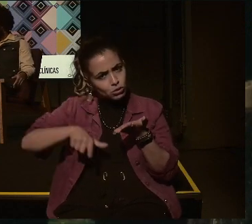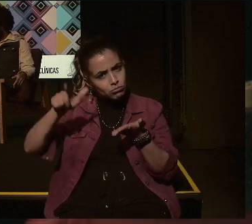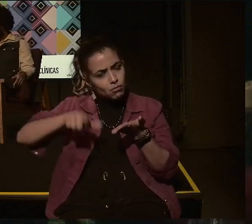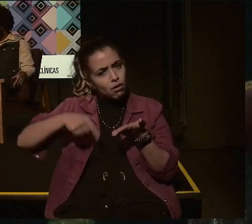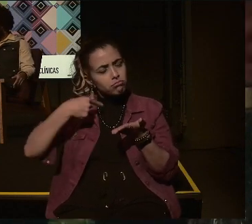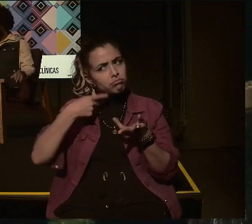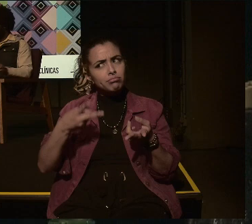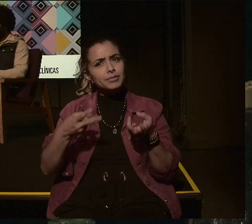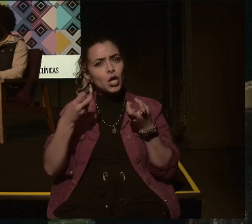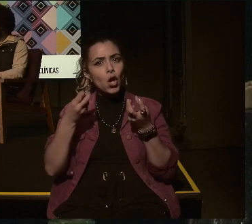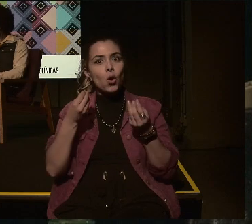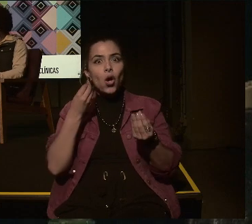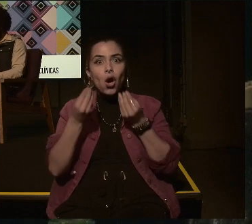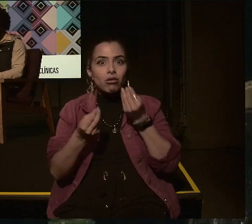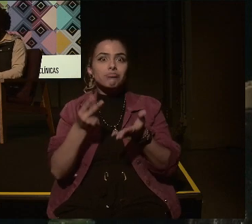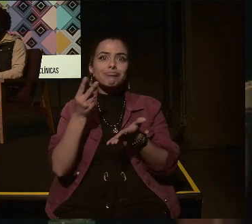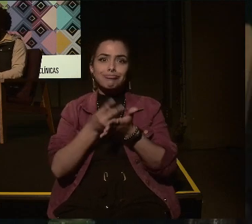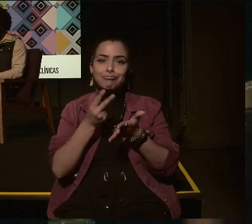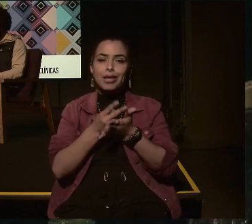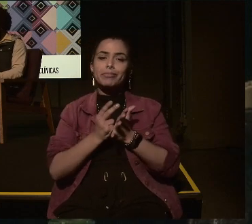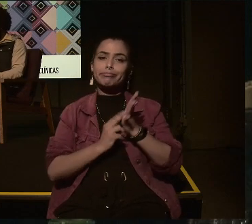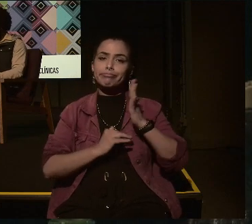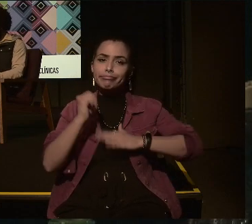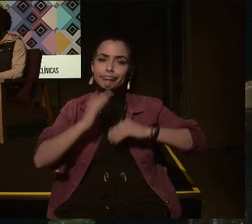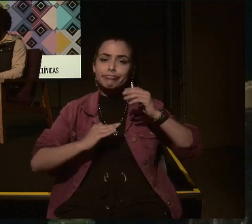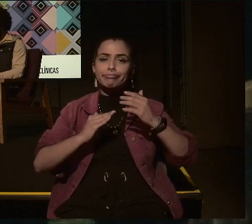Para desumanizar o outro.